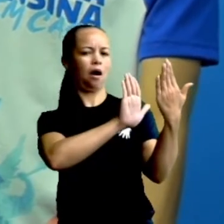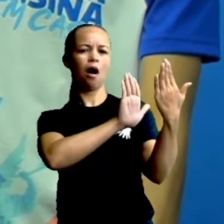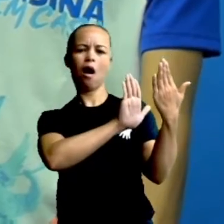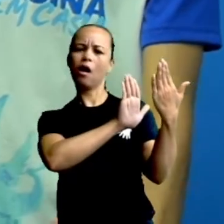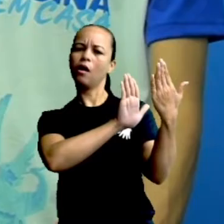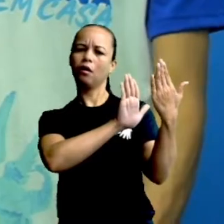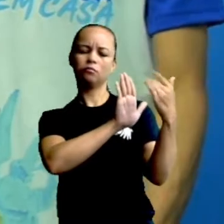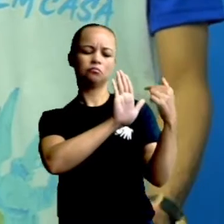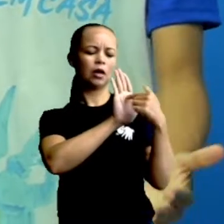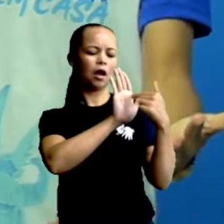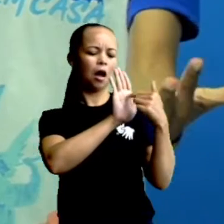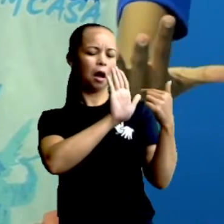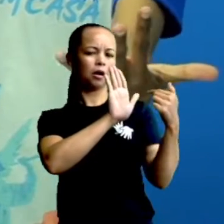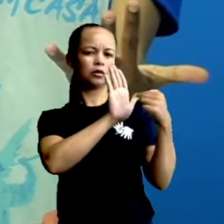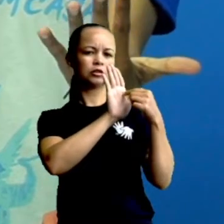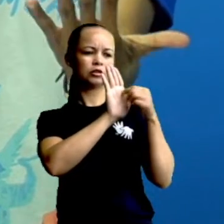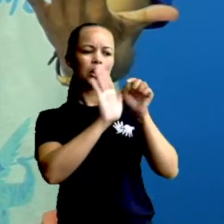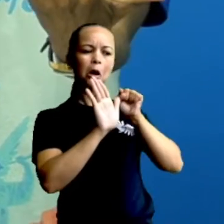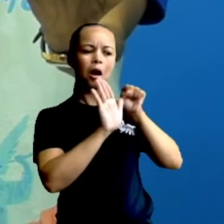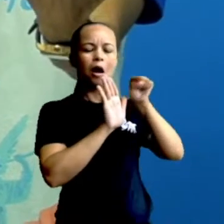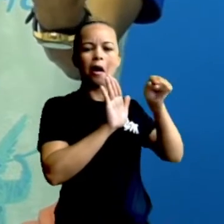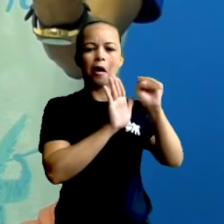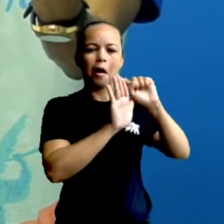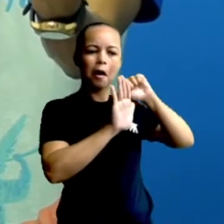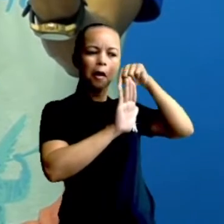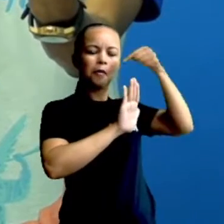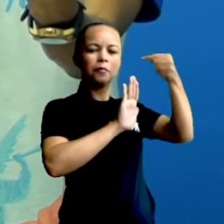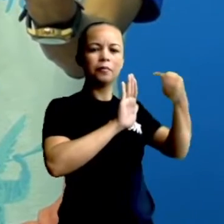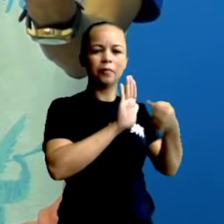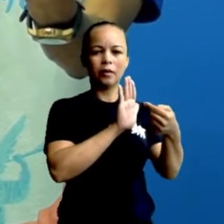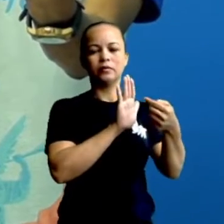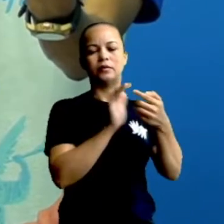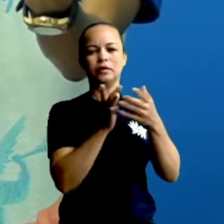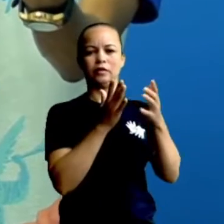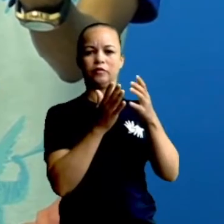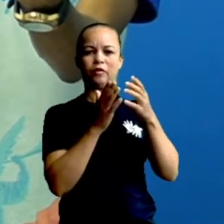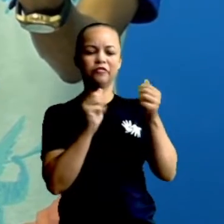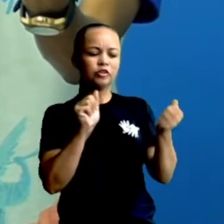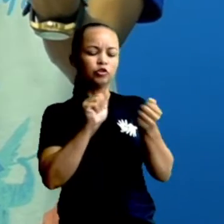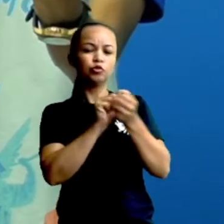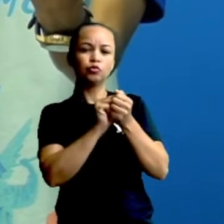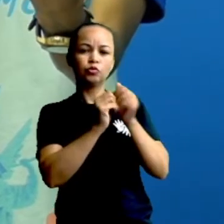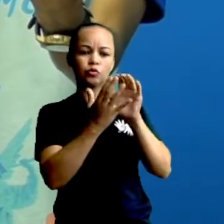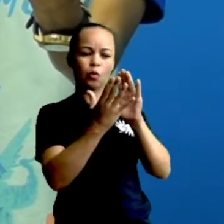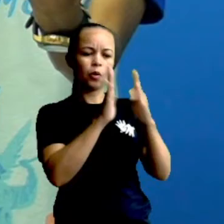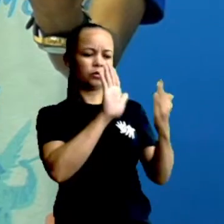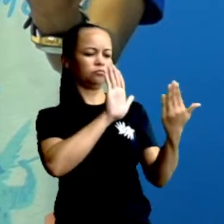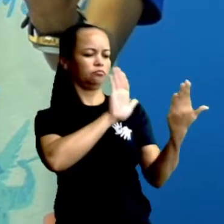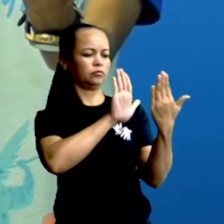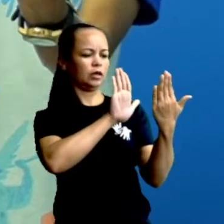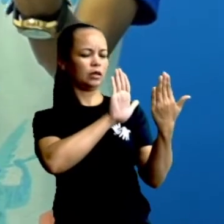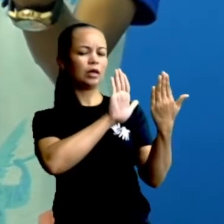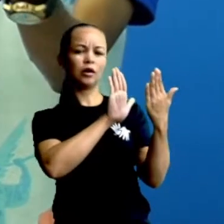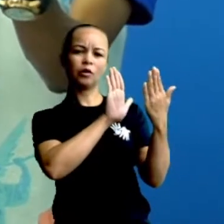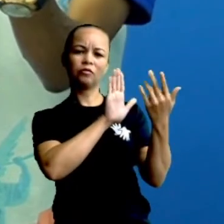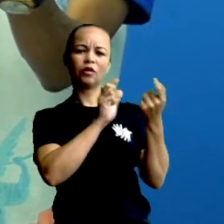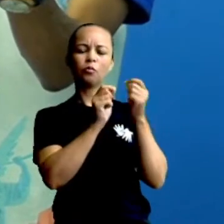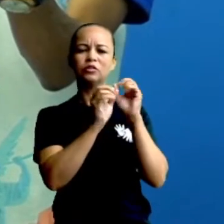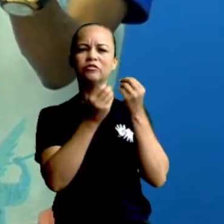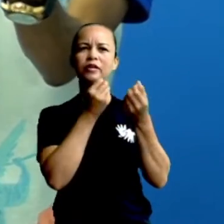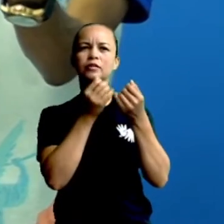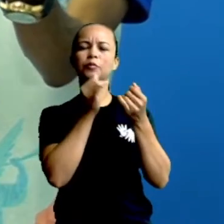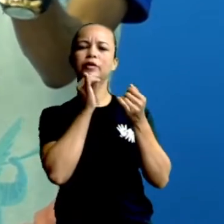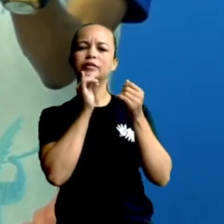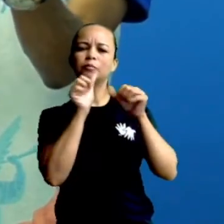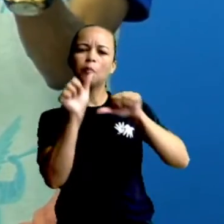A sua imagem, ela também vai vir com a sua mão, só que ela é invertida. Não vai ser sua mão direita, nem para você, né? Vai ser como se fosse sua